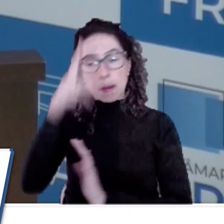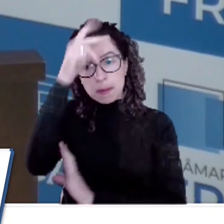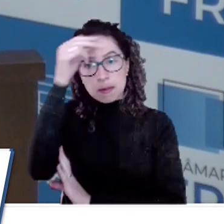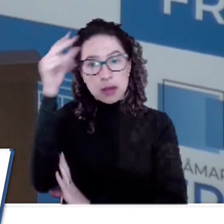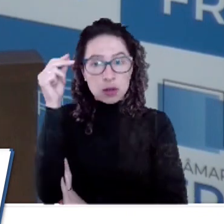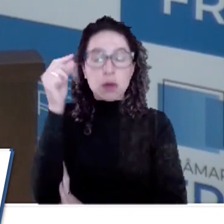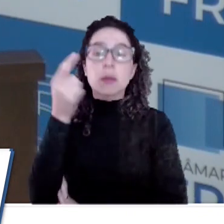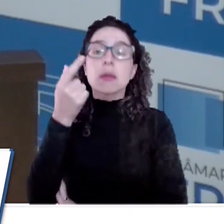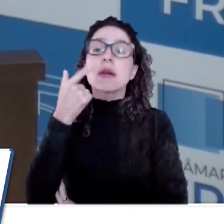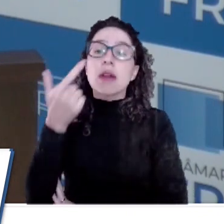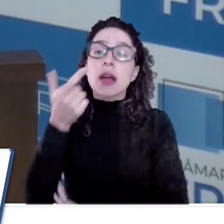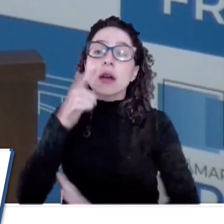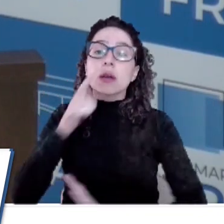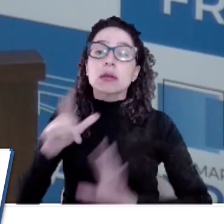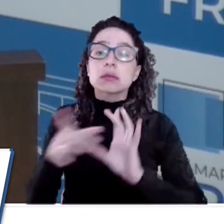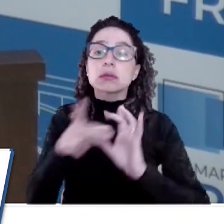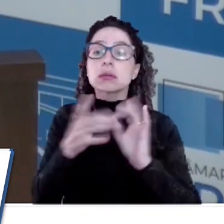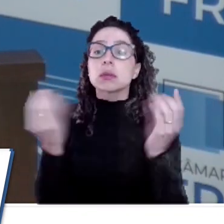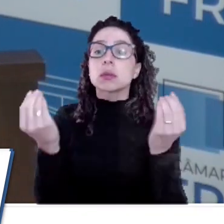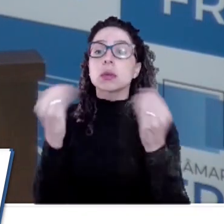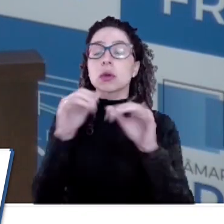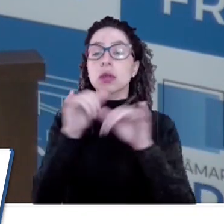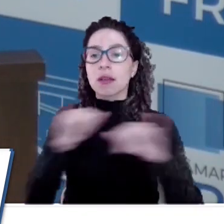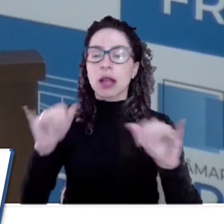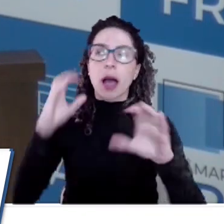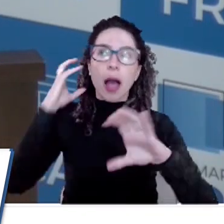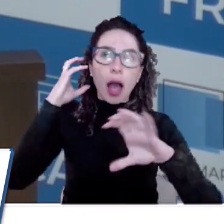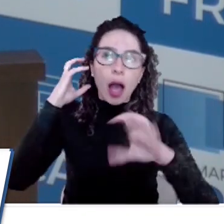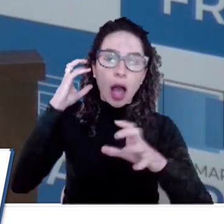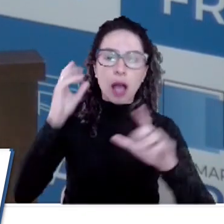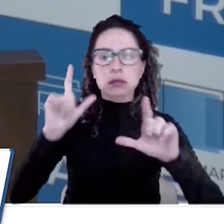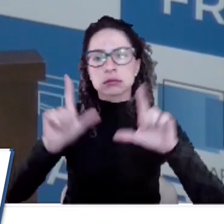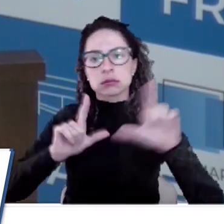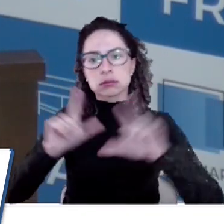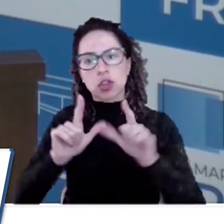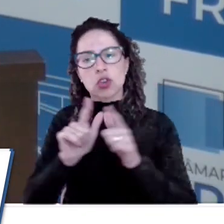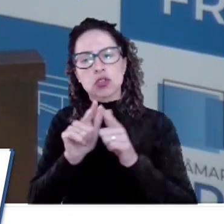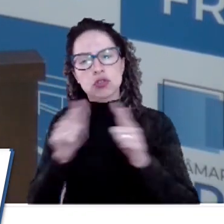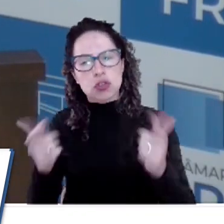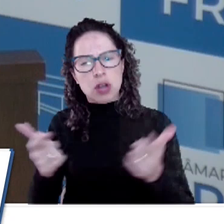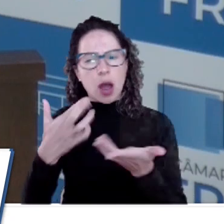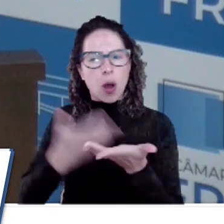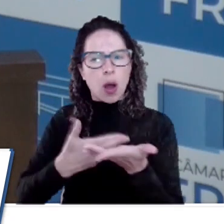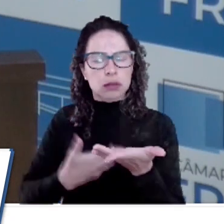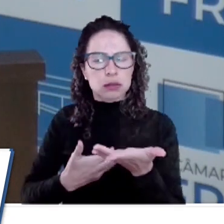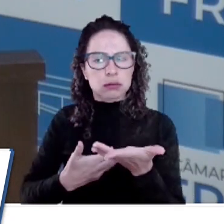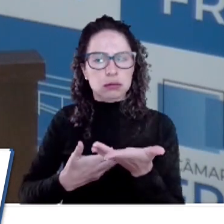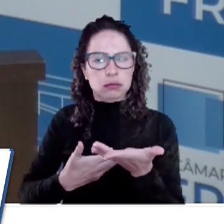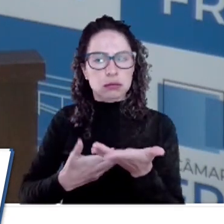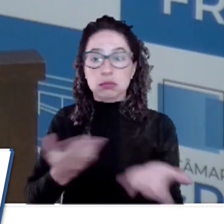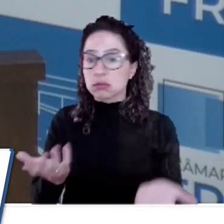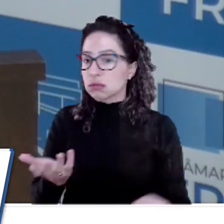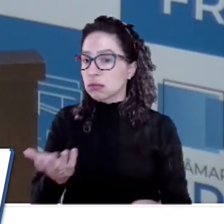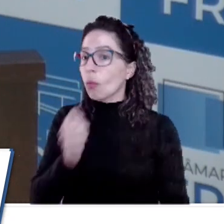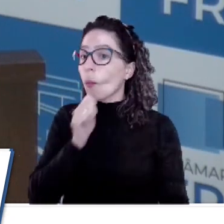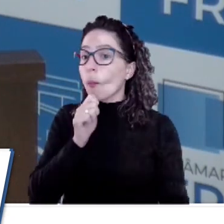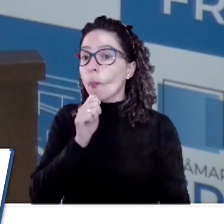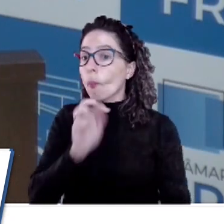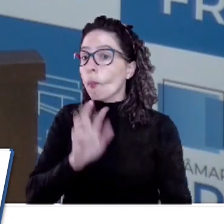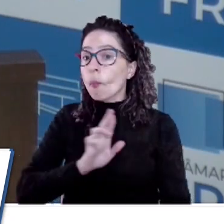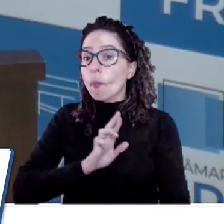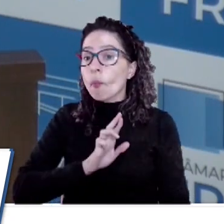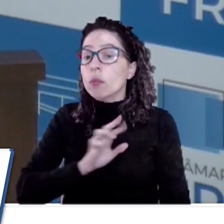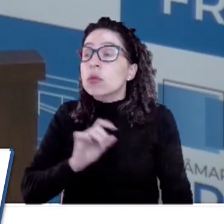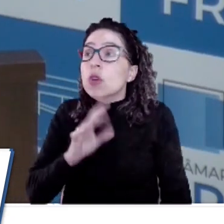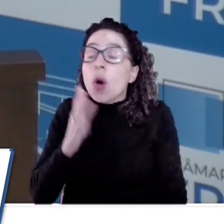veicular sua publicidade como rádio televisão jornal revista Também nada a gente só quer saber